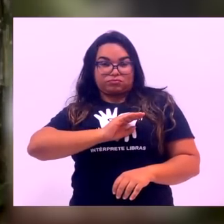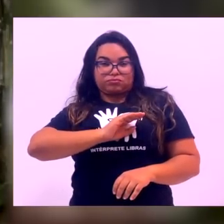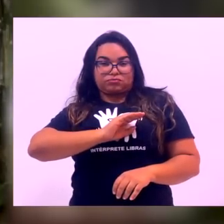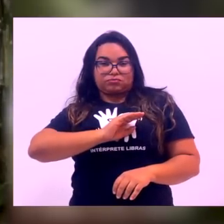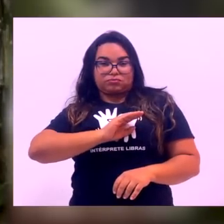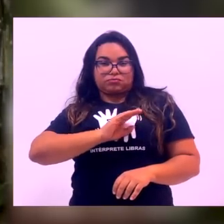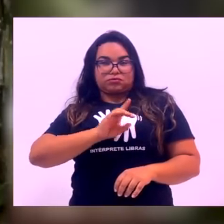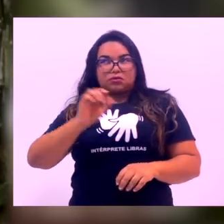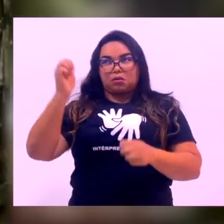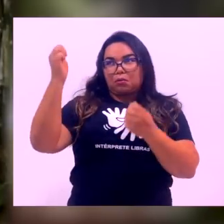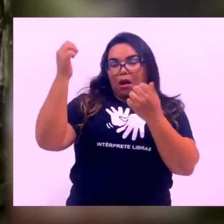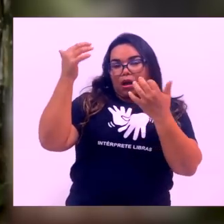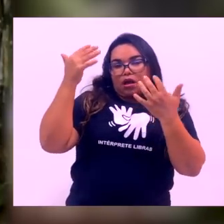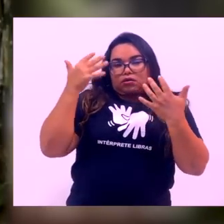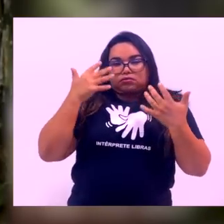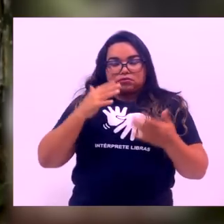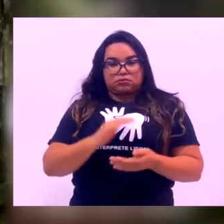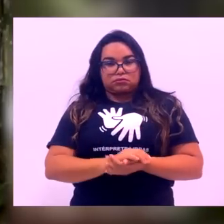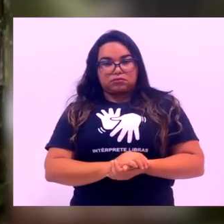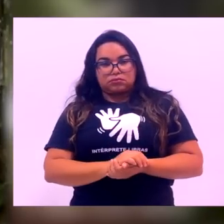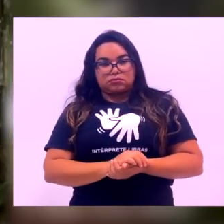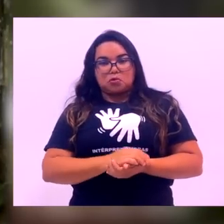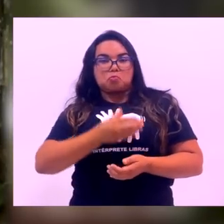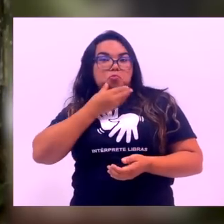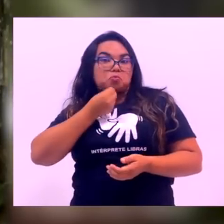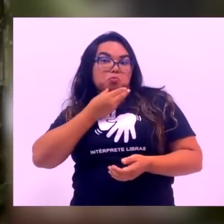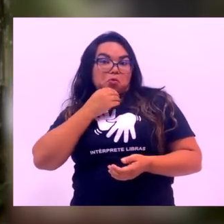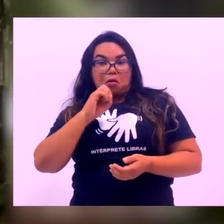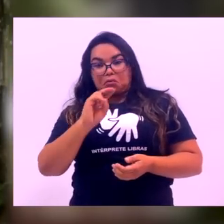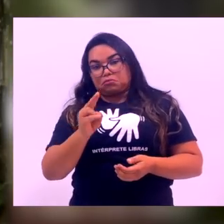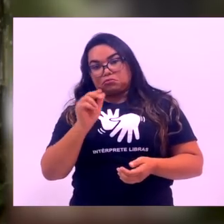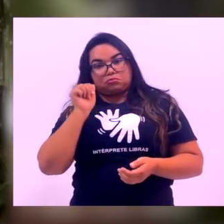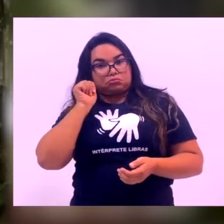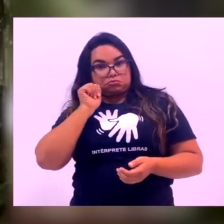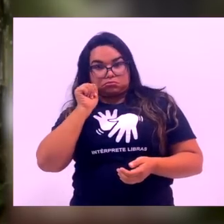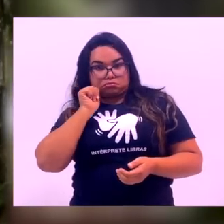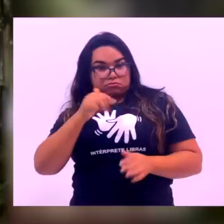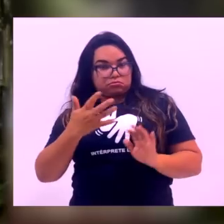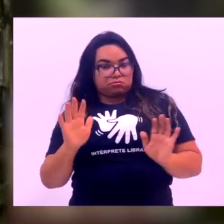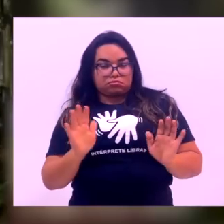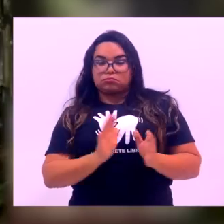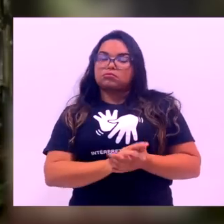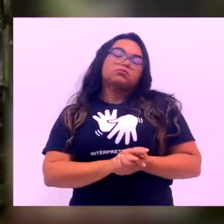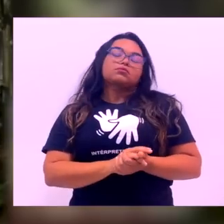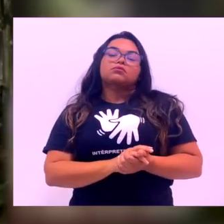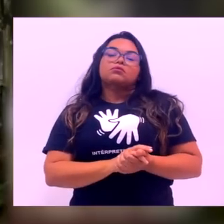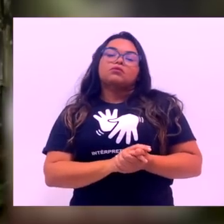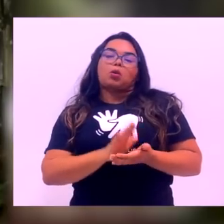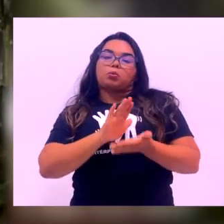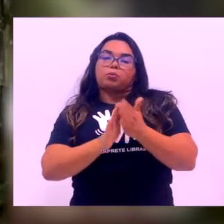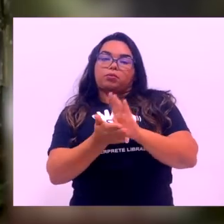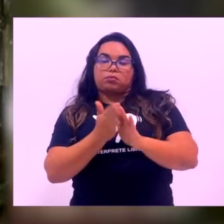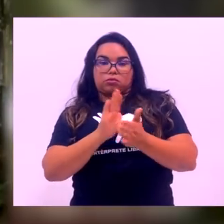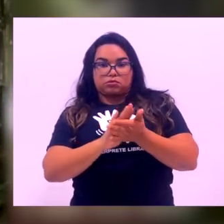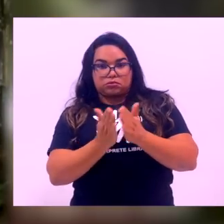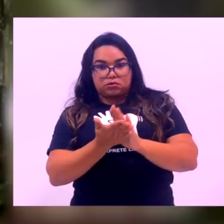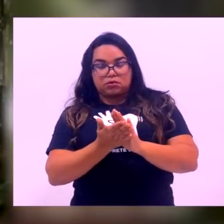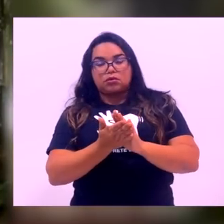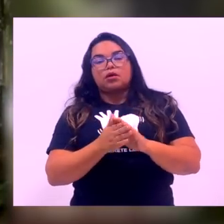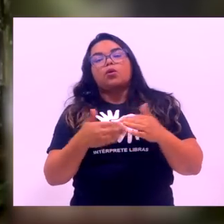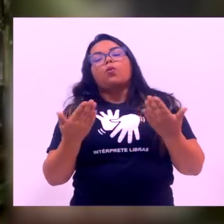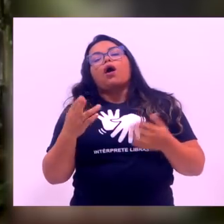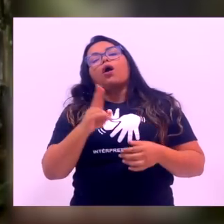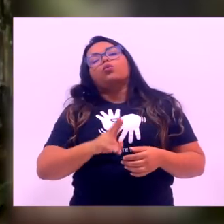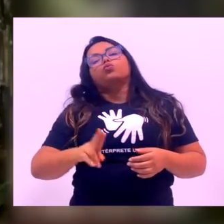sua forma iluminada, ou em sua forma masculina ou em sua forma feminina. Não importa qual